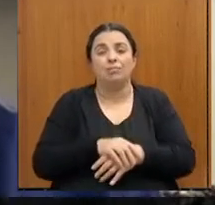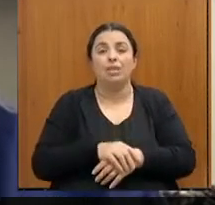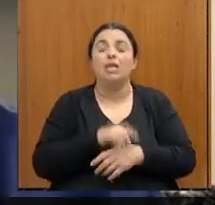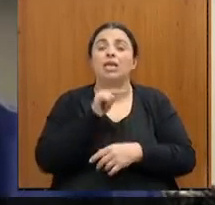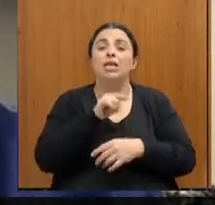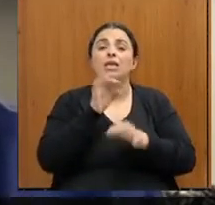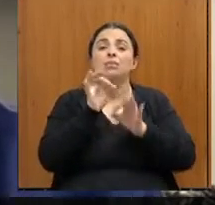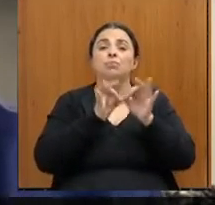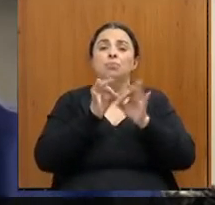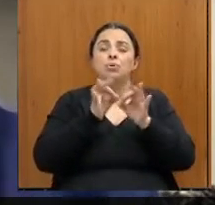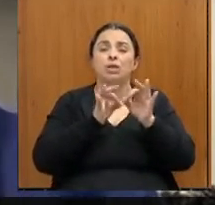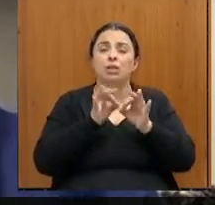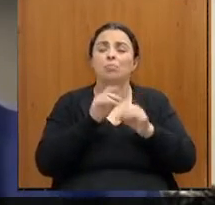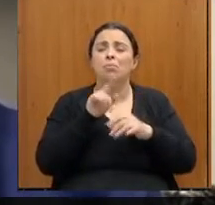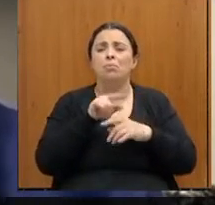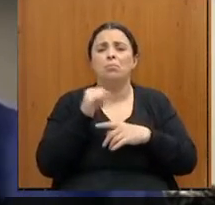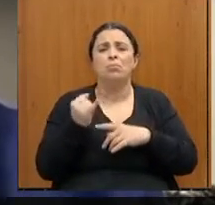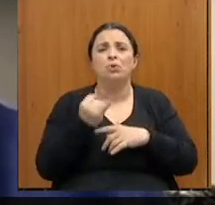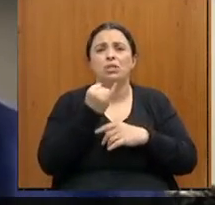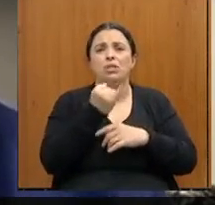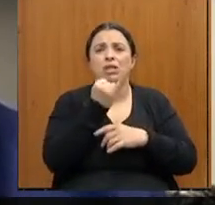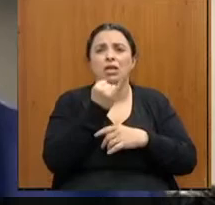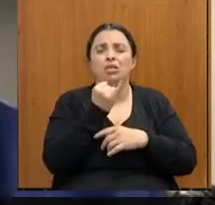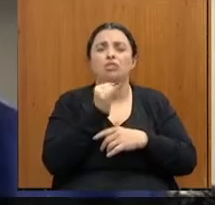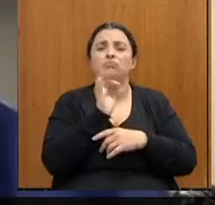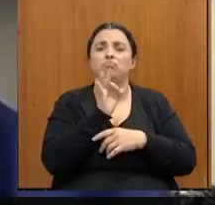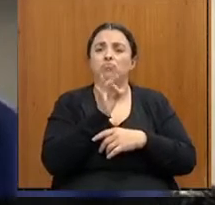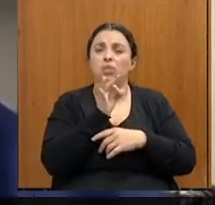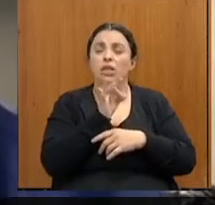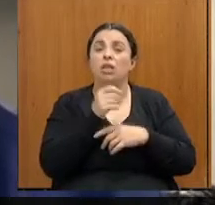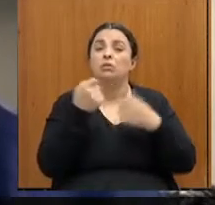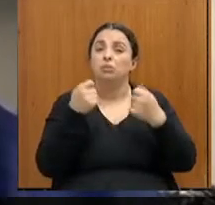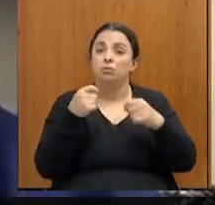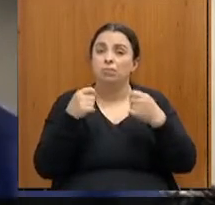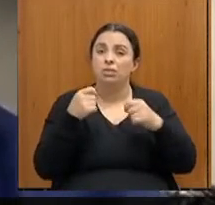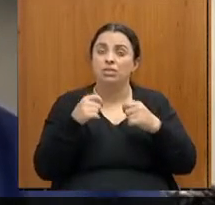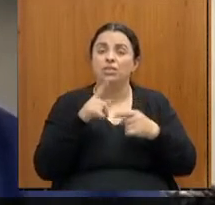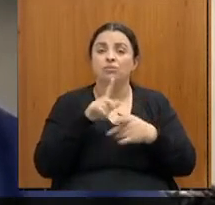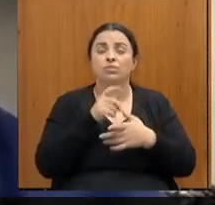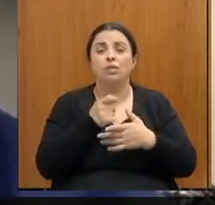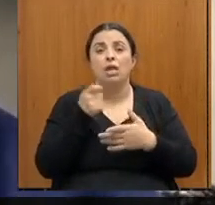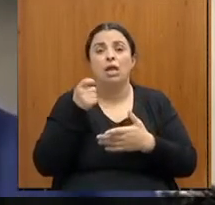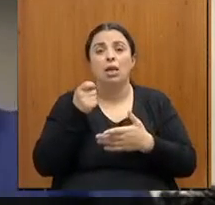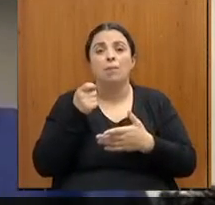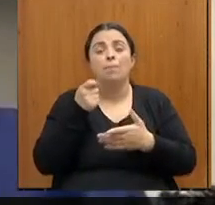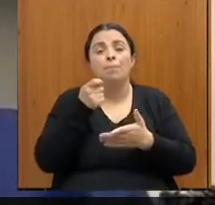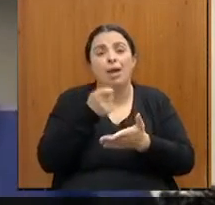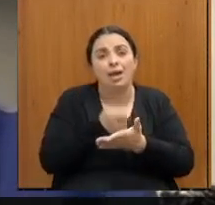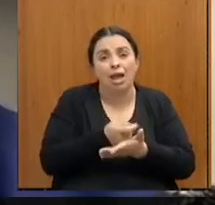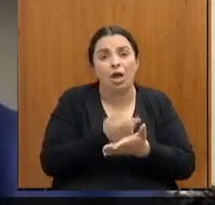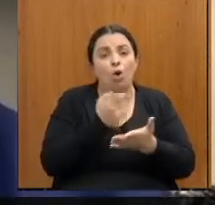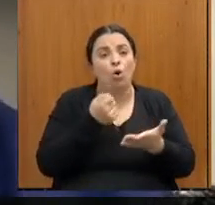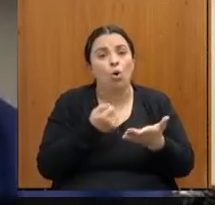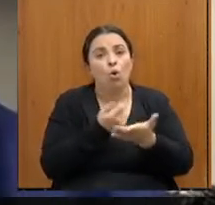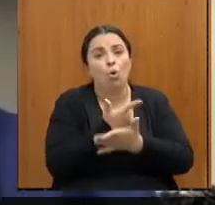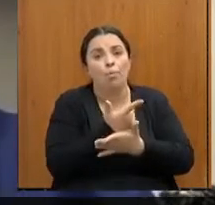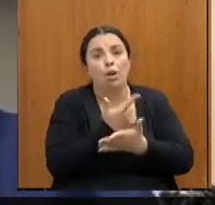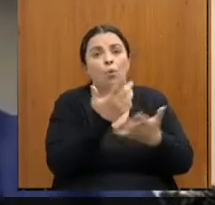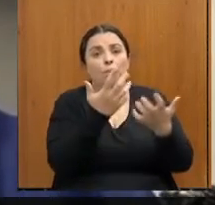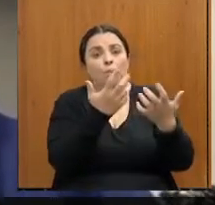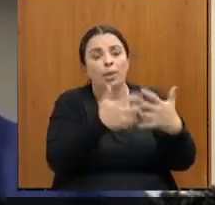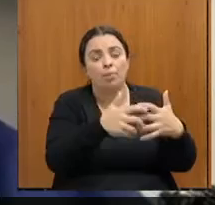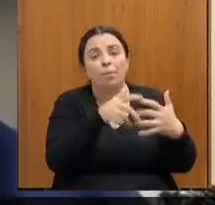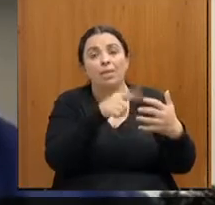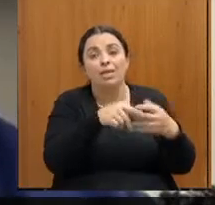Fernando pássaro é muito importante verdadeiramente isso é que precisa você pagar por um produto que traz benefício para a